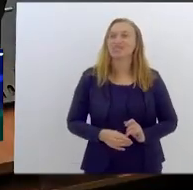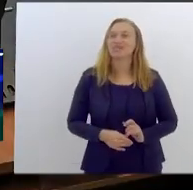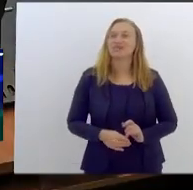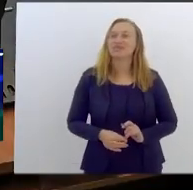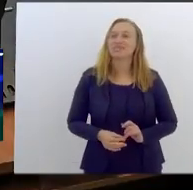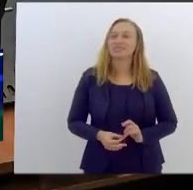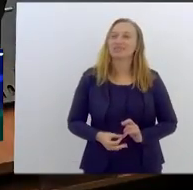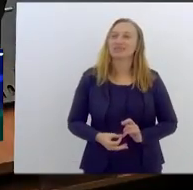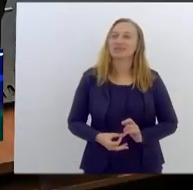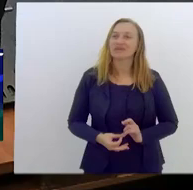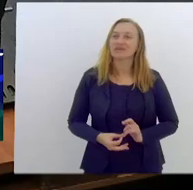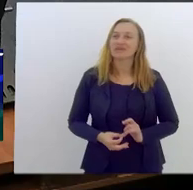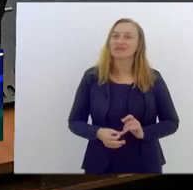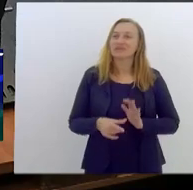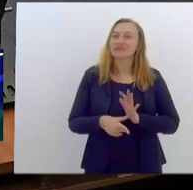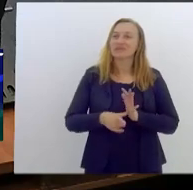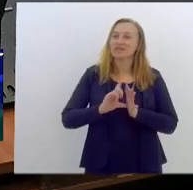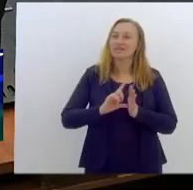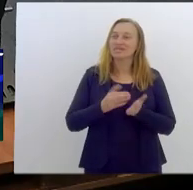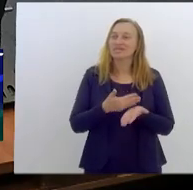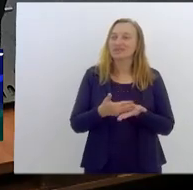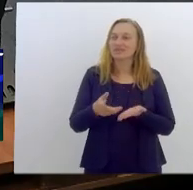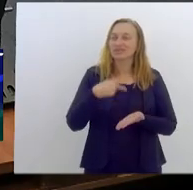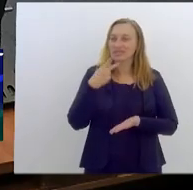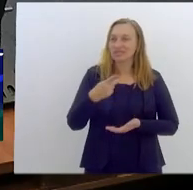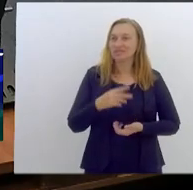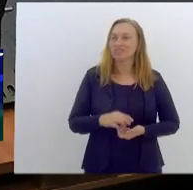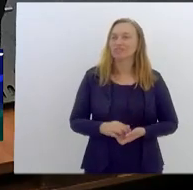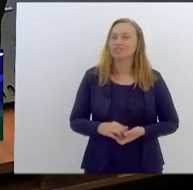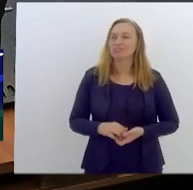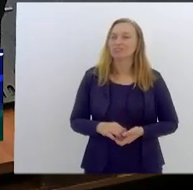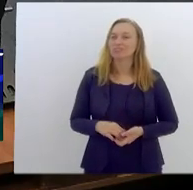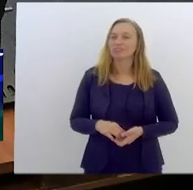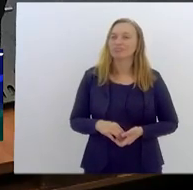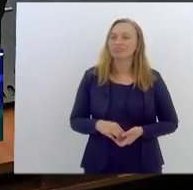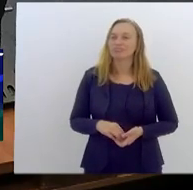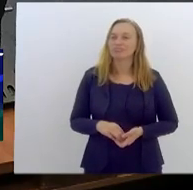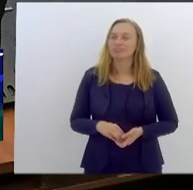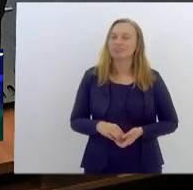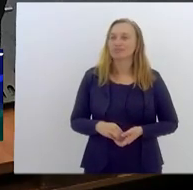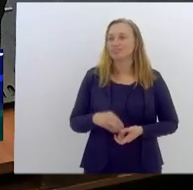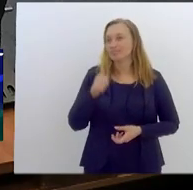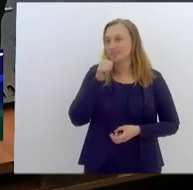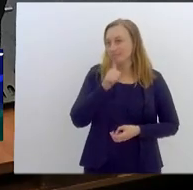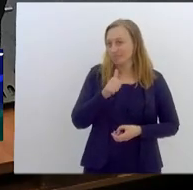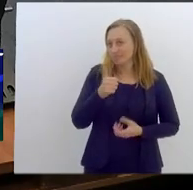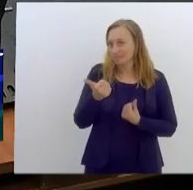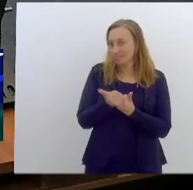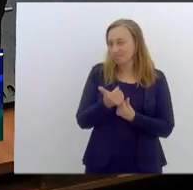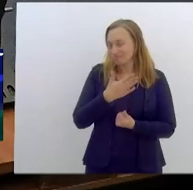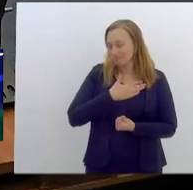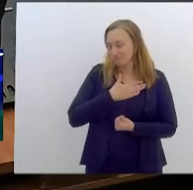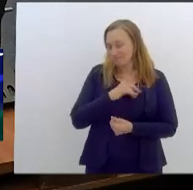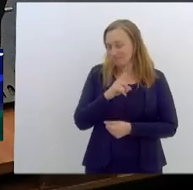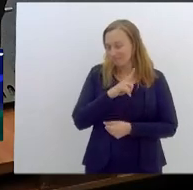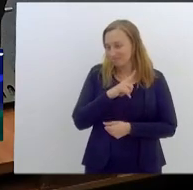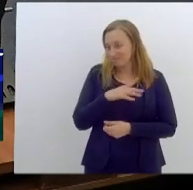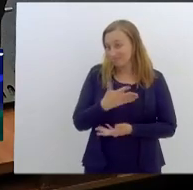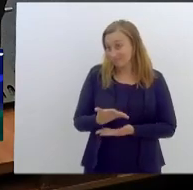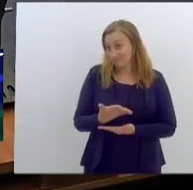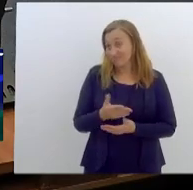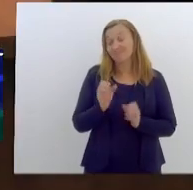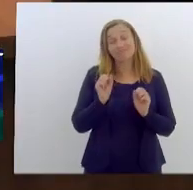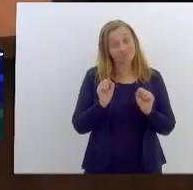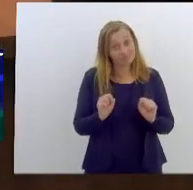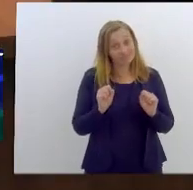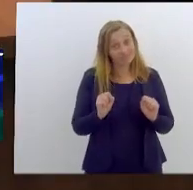quero, antes de iniciar minhas palavras, dizer que as mulheres dessa casa contam com o meu apoio para que a gente